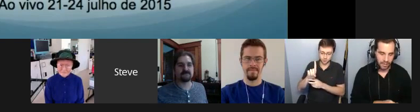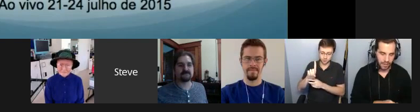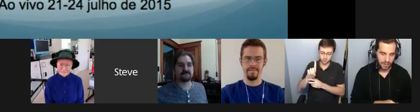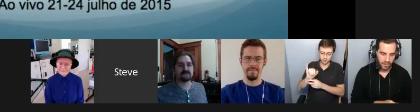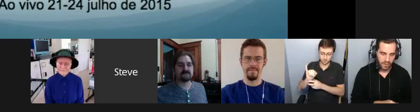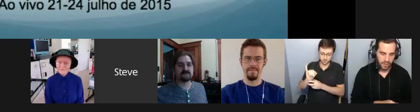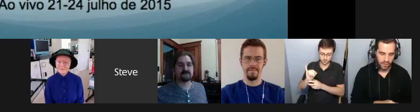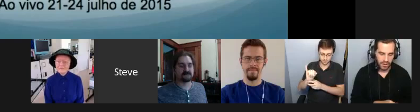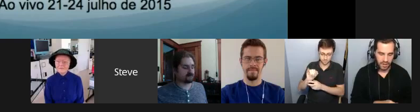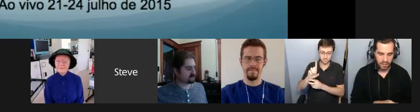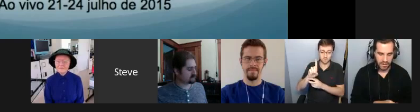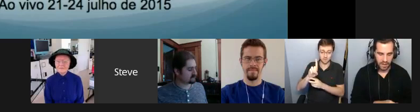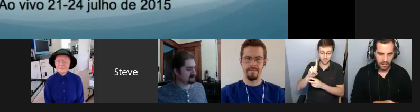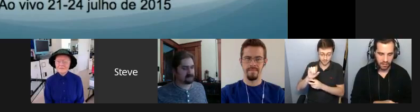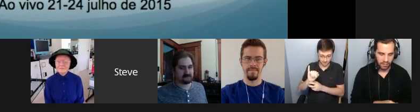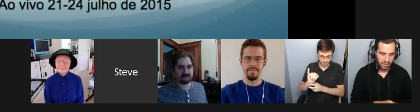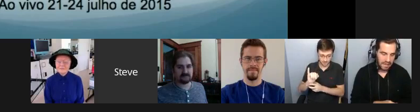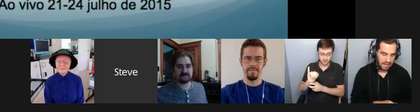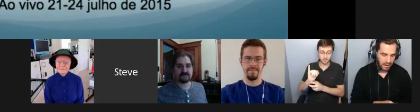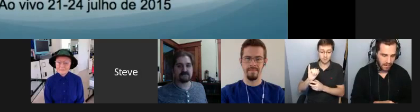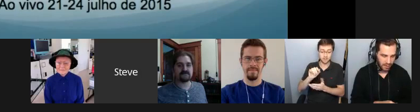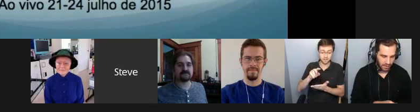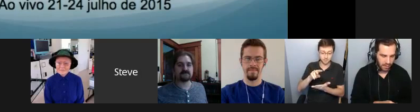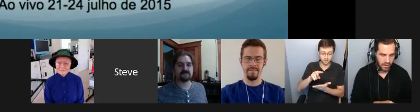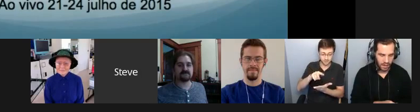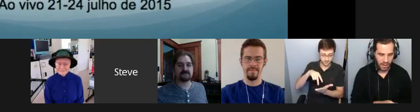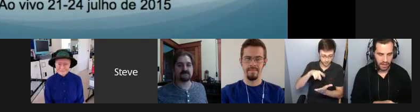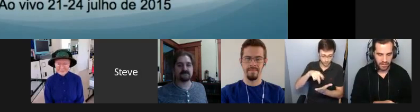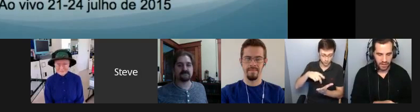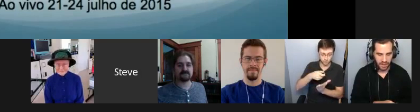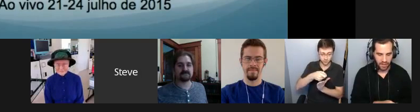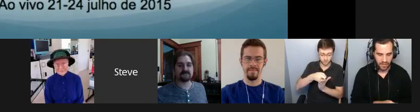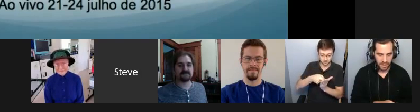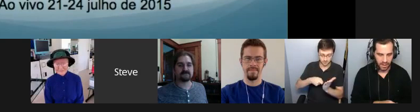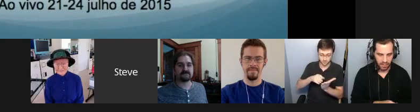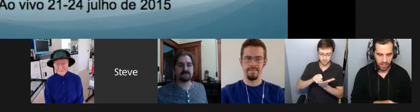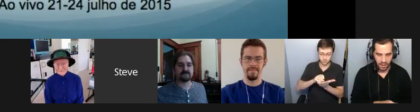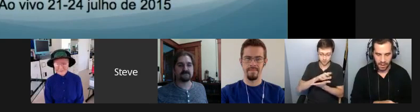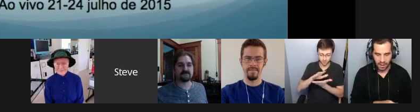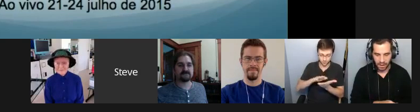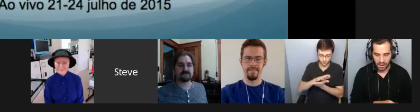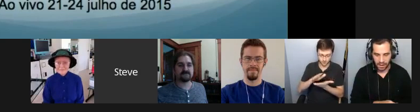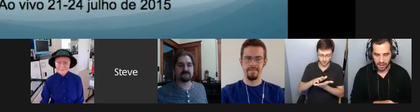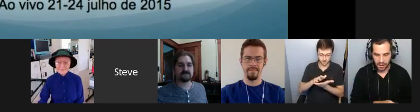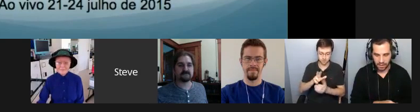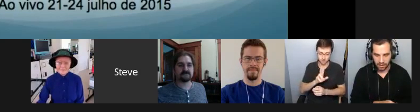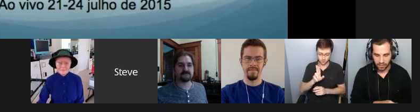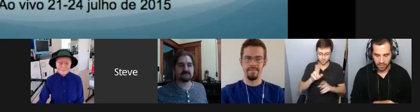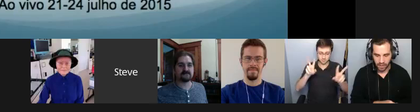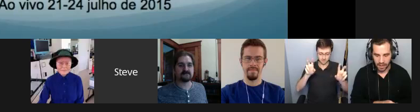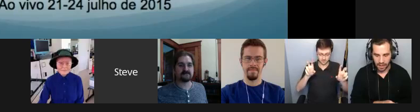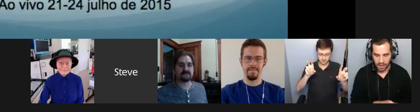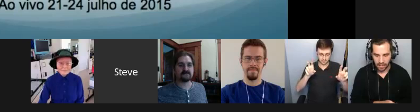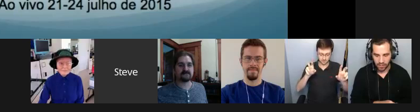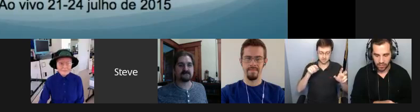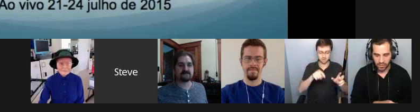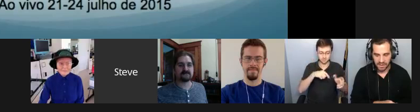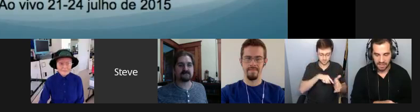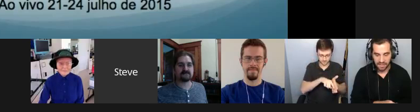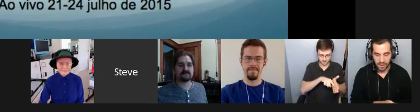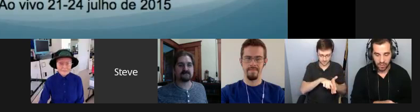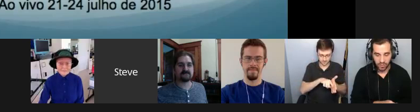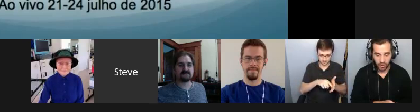né, que nós podemos utilizar o sinal DI. Este é o sinal. Então,